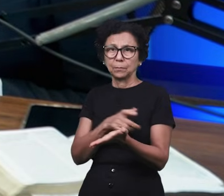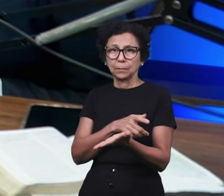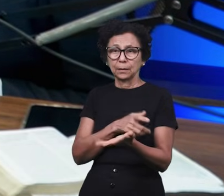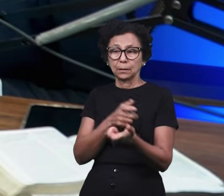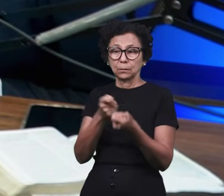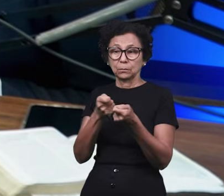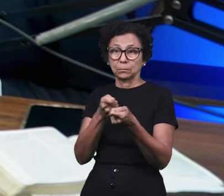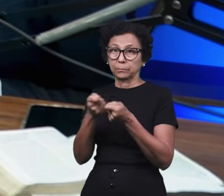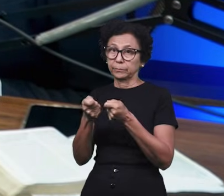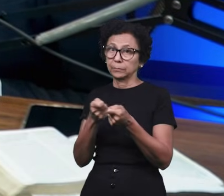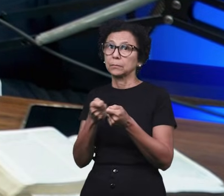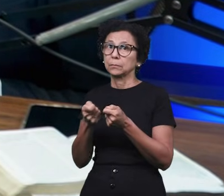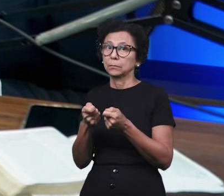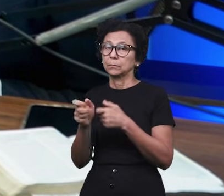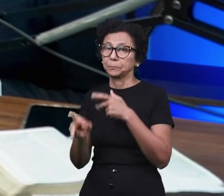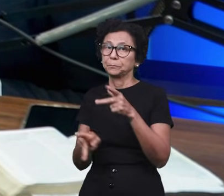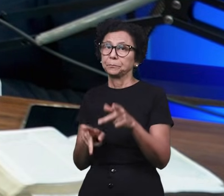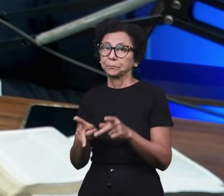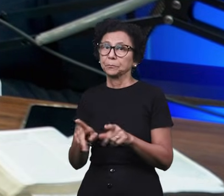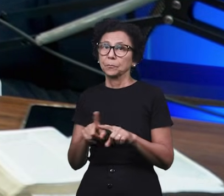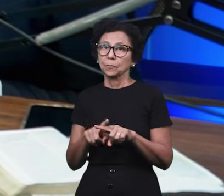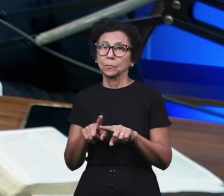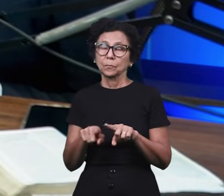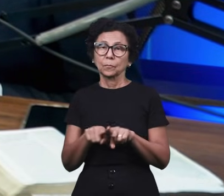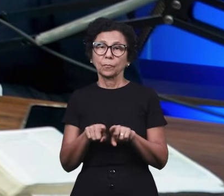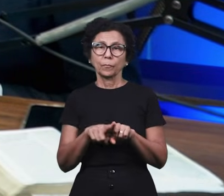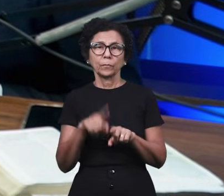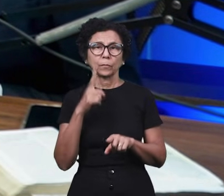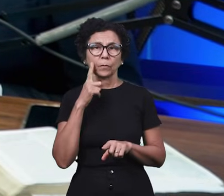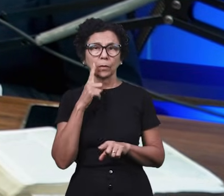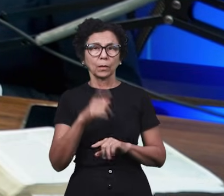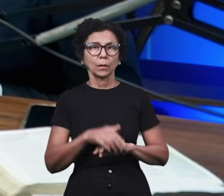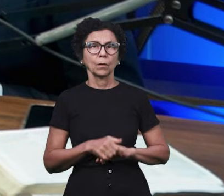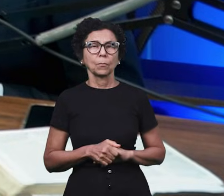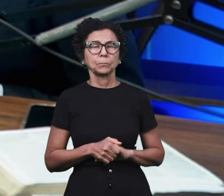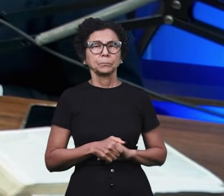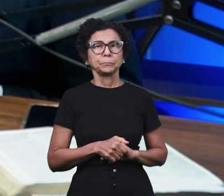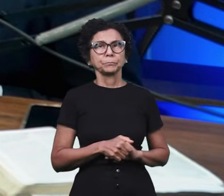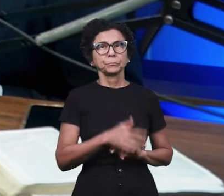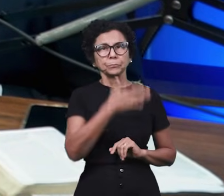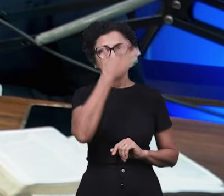alguma maneira, nós vemos que o homem natural,